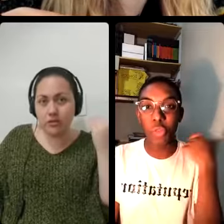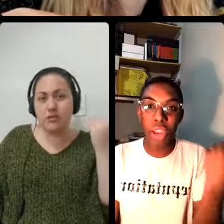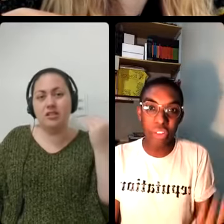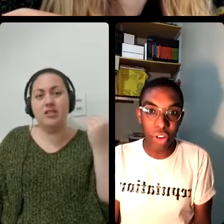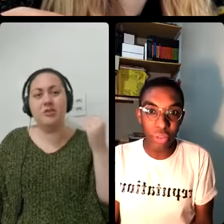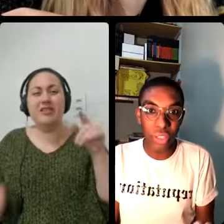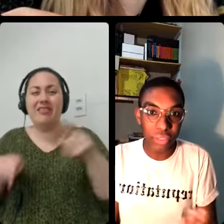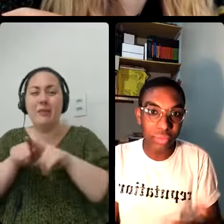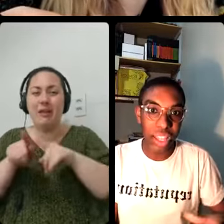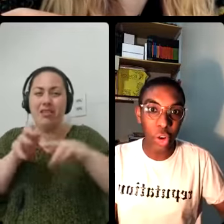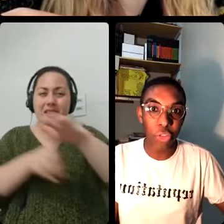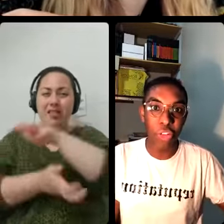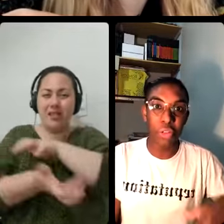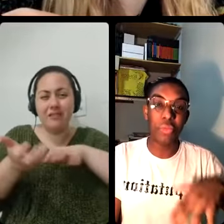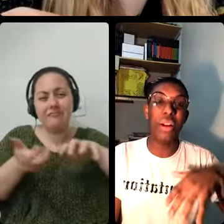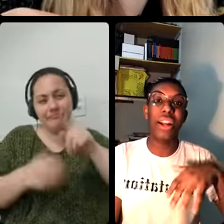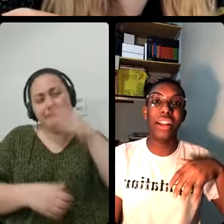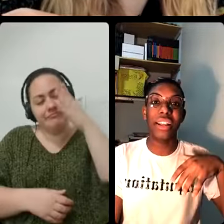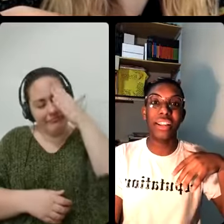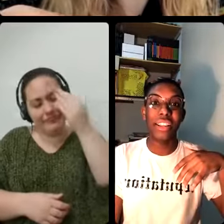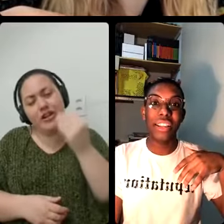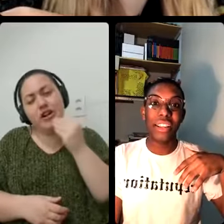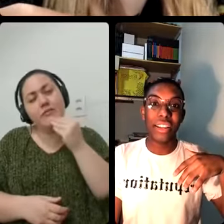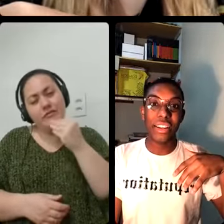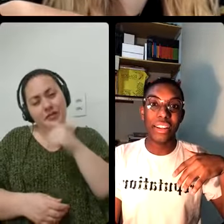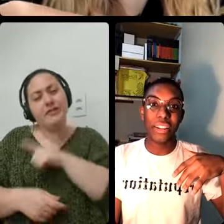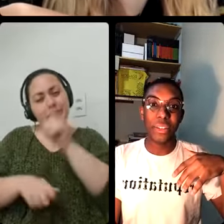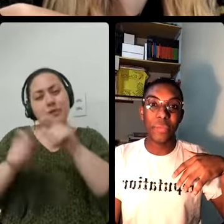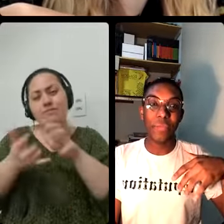obviamente houve uma revolta, né, houve